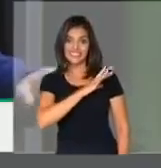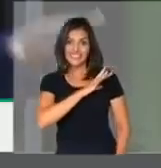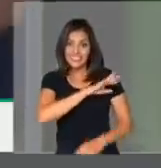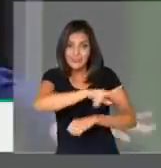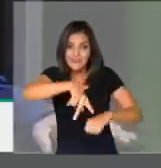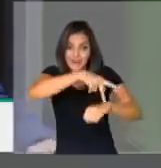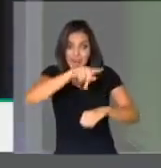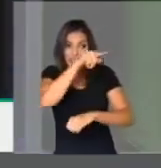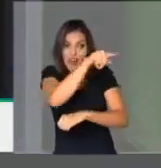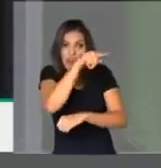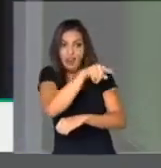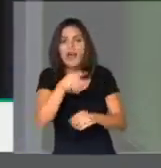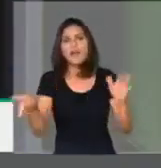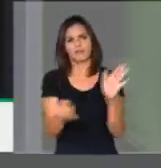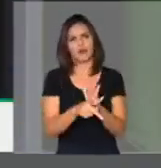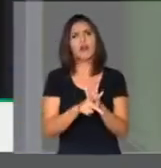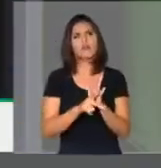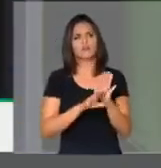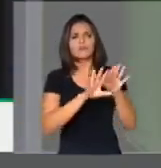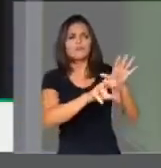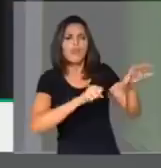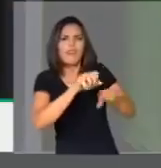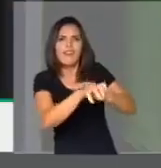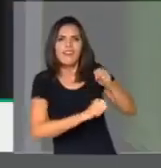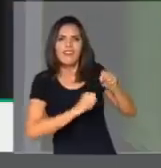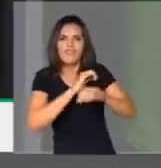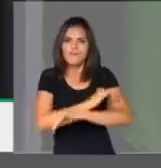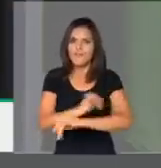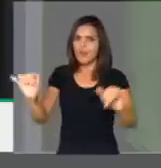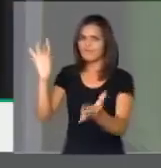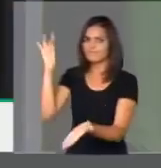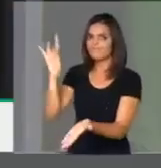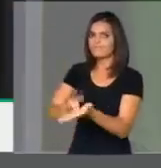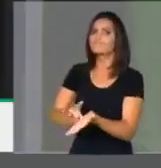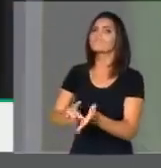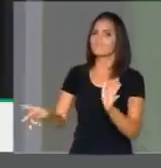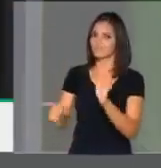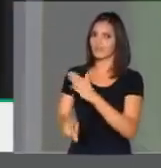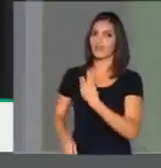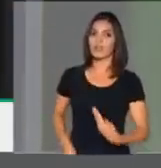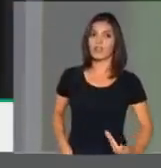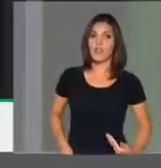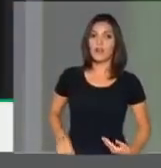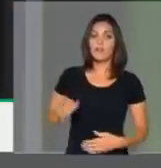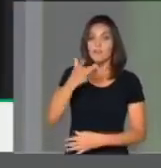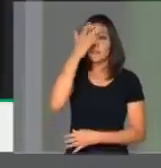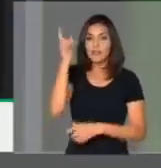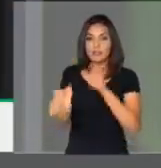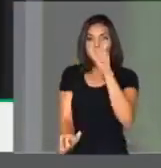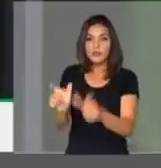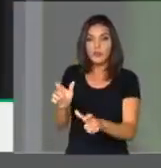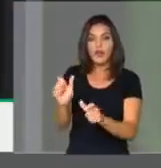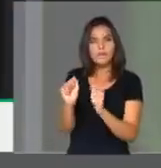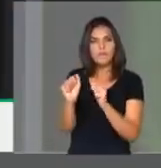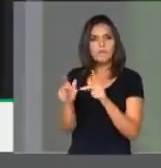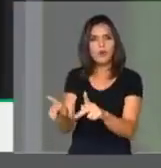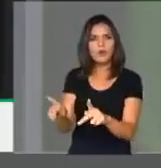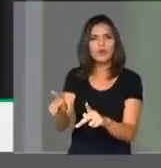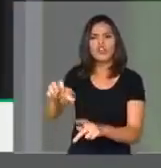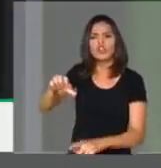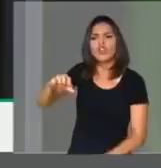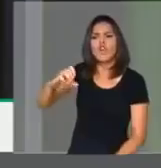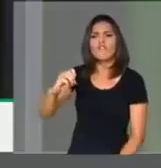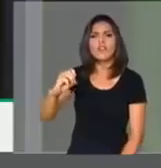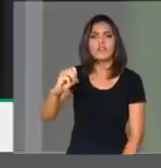e esses são dados oficiais, mais de 90% dos aposentados, se você faz